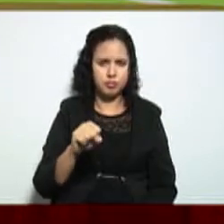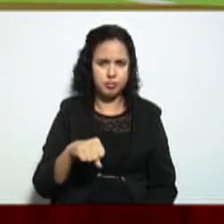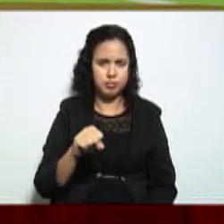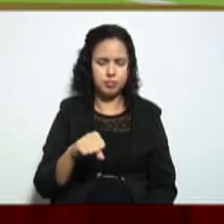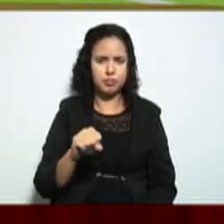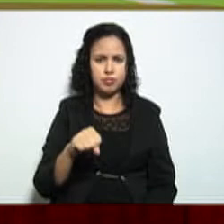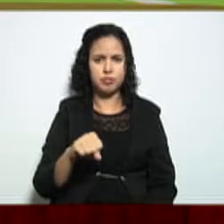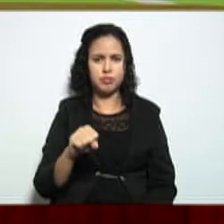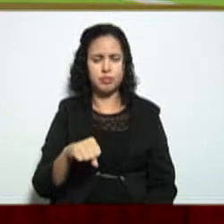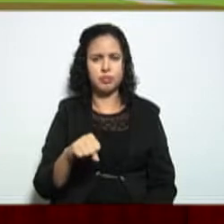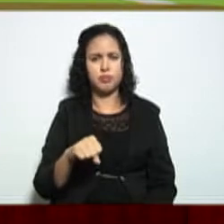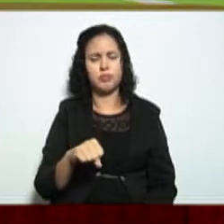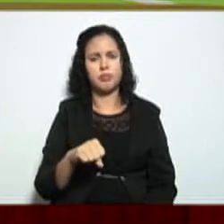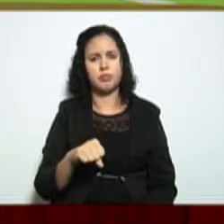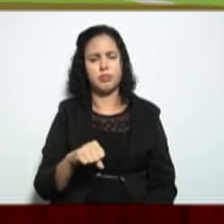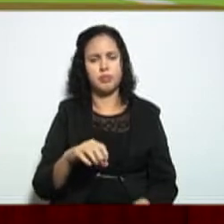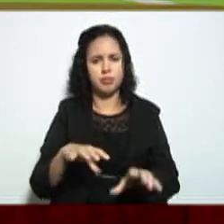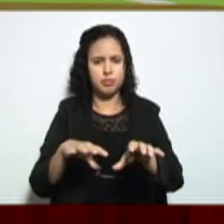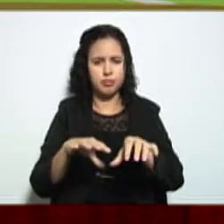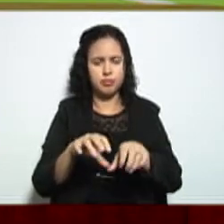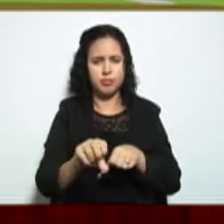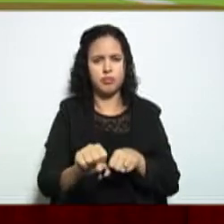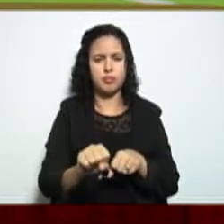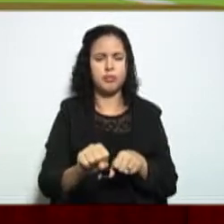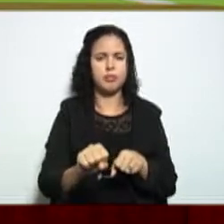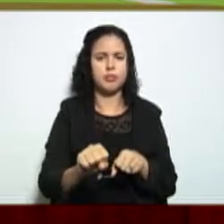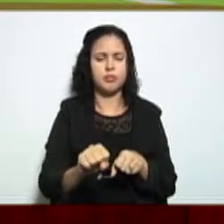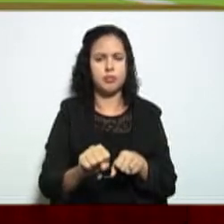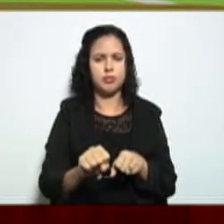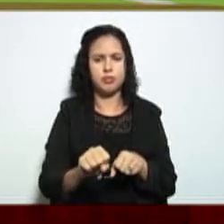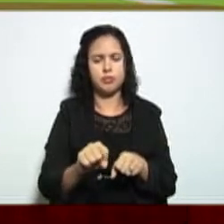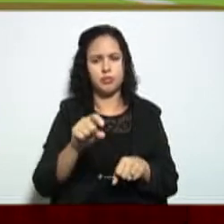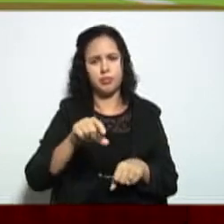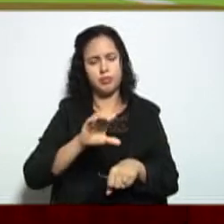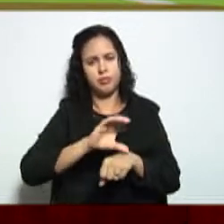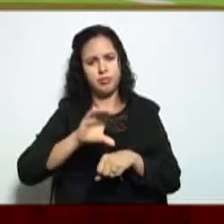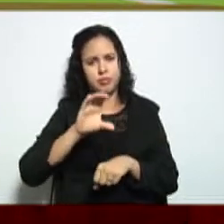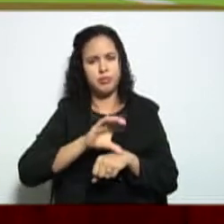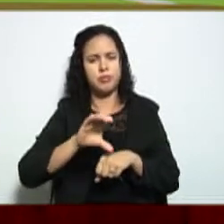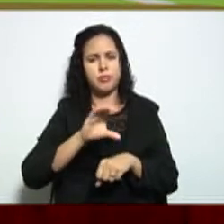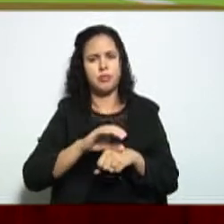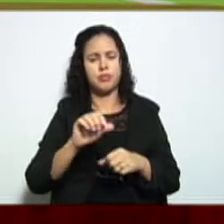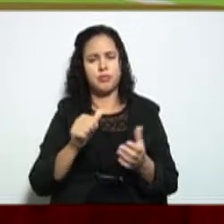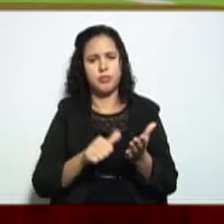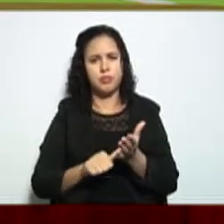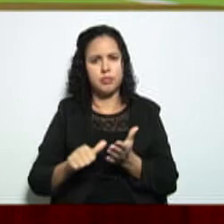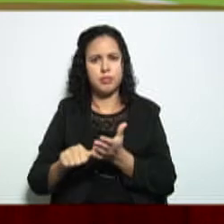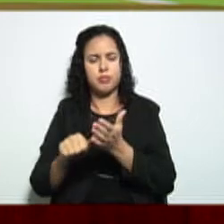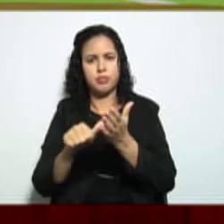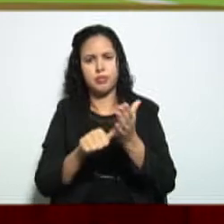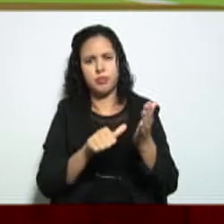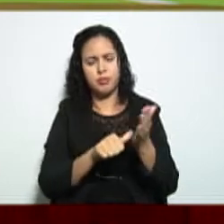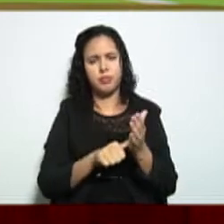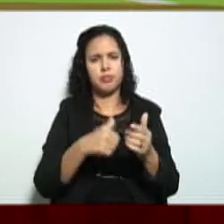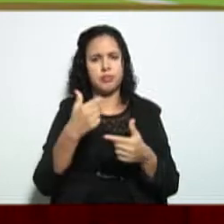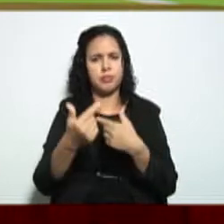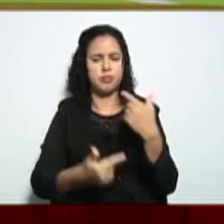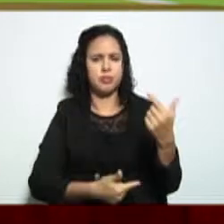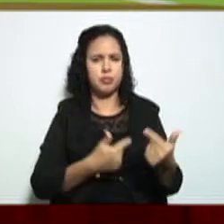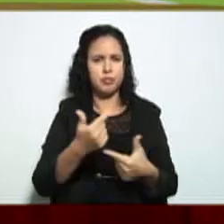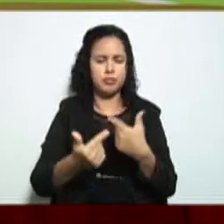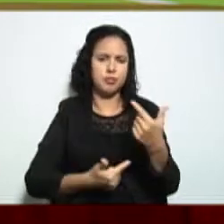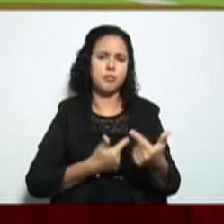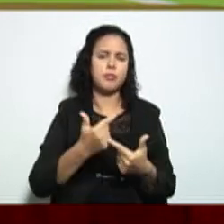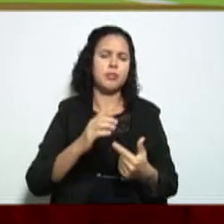comentou. Devem formar e capacitar seus integrantes para o trabalho